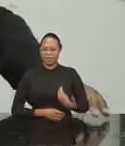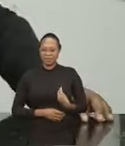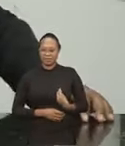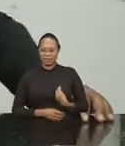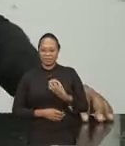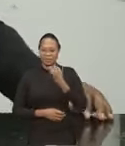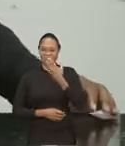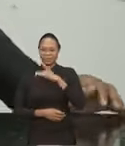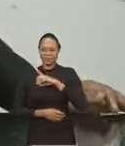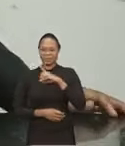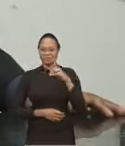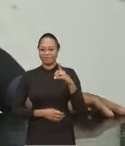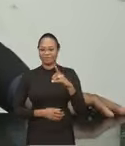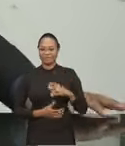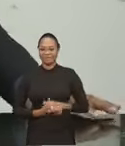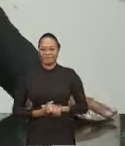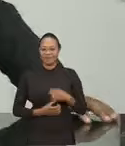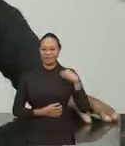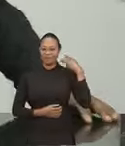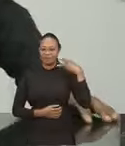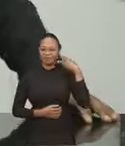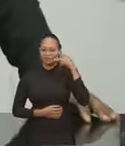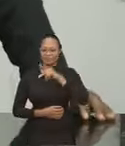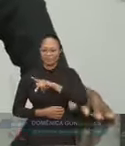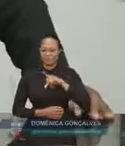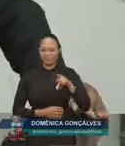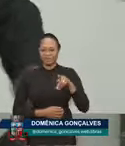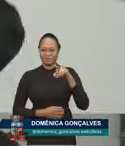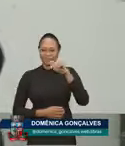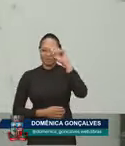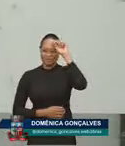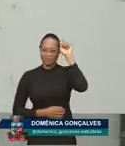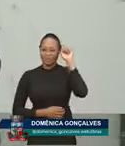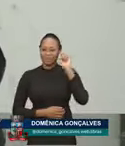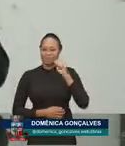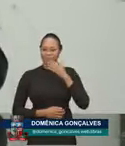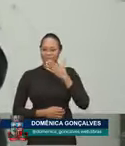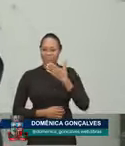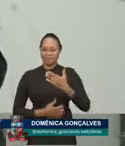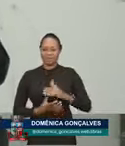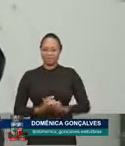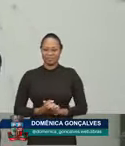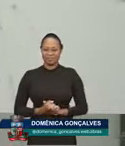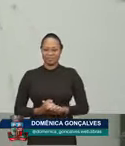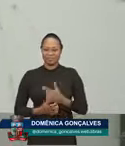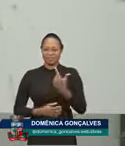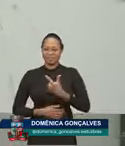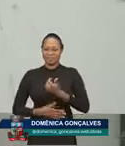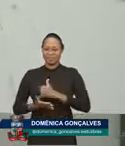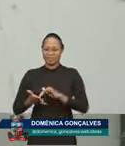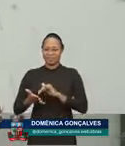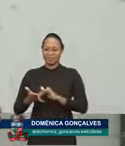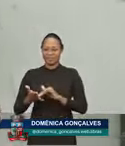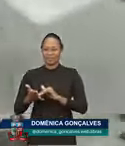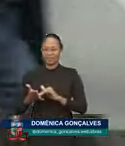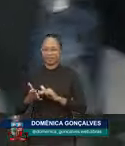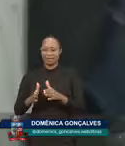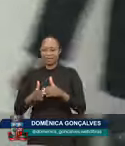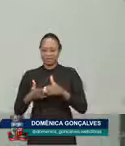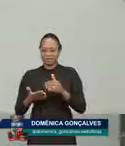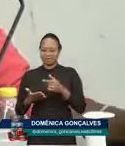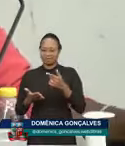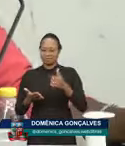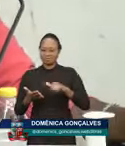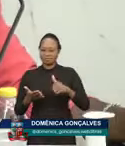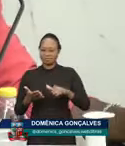Bom dia a todos os vereadores, vereadora professora Angélica, solicito da segunda secretária a verificação do quórum, professora Angélica.